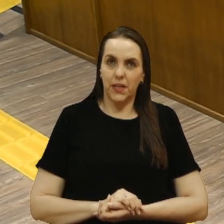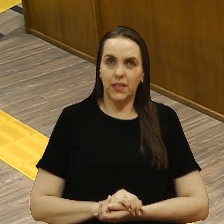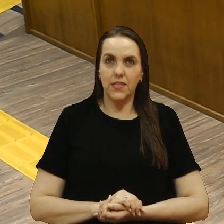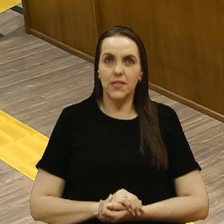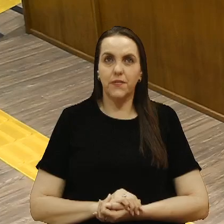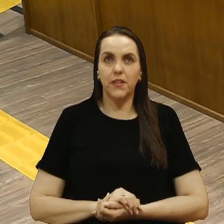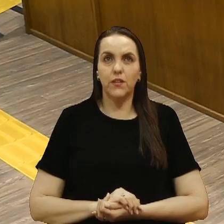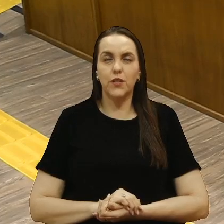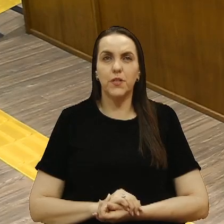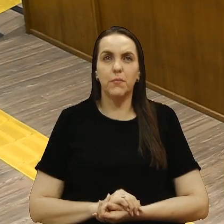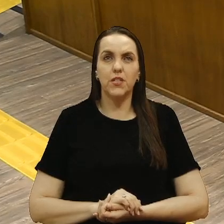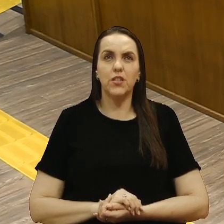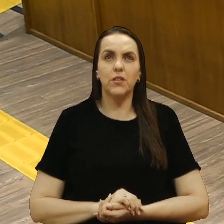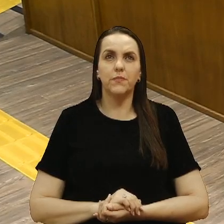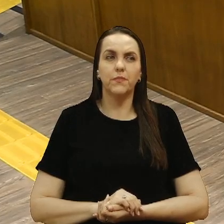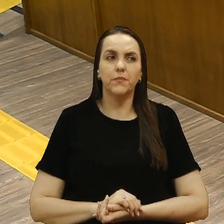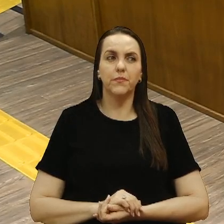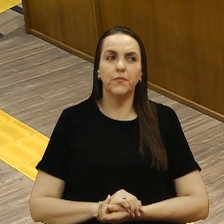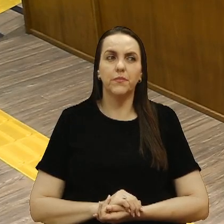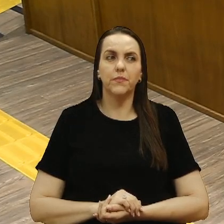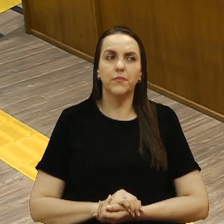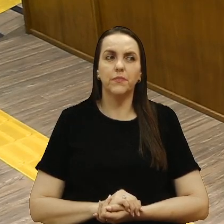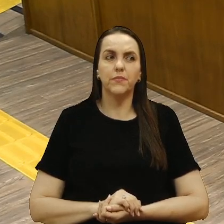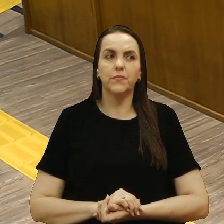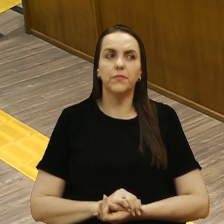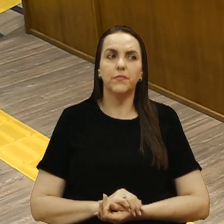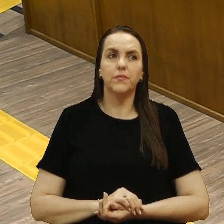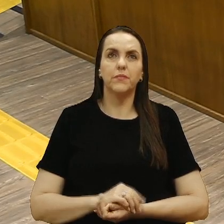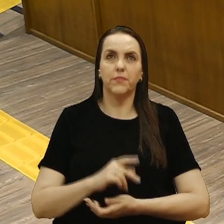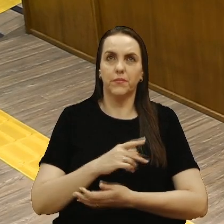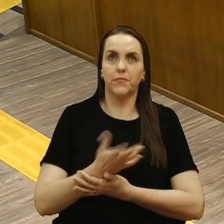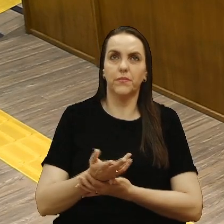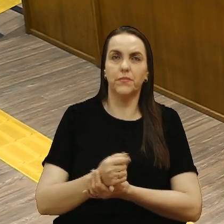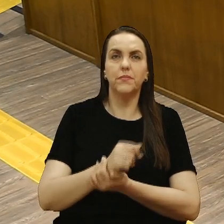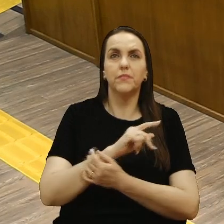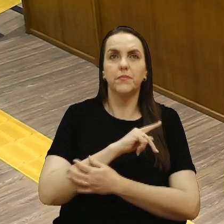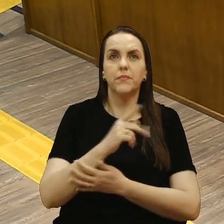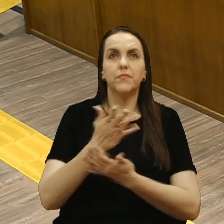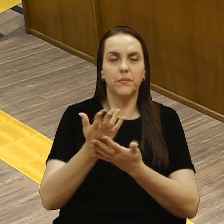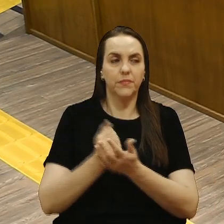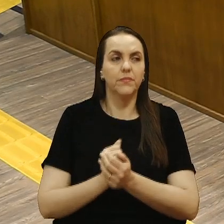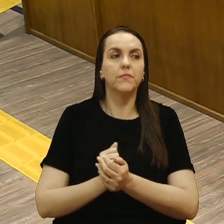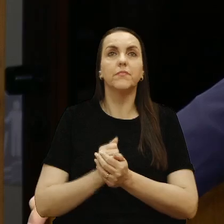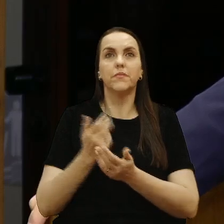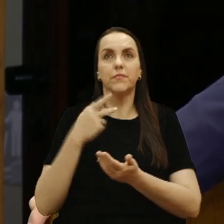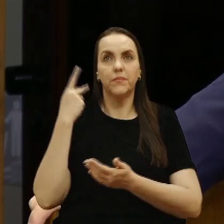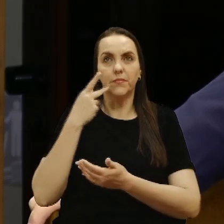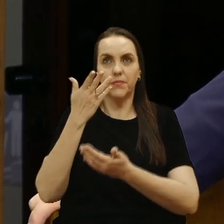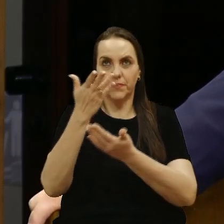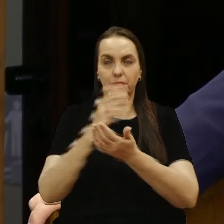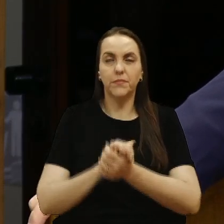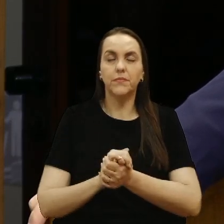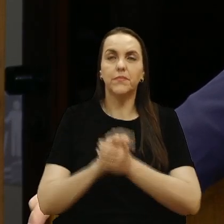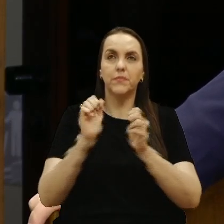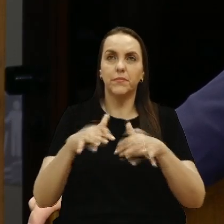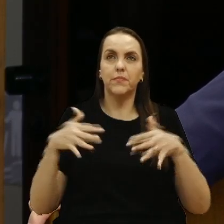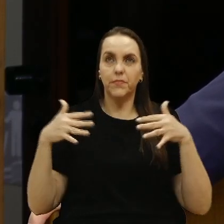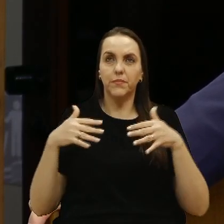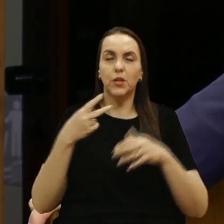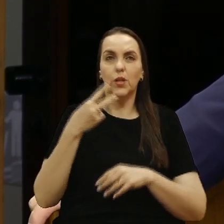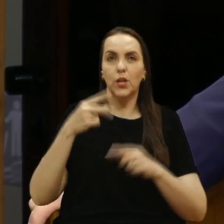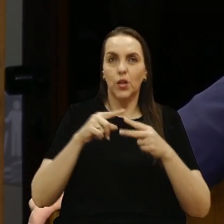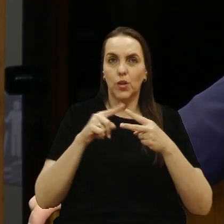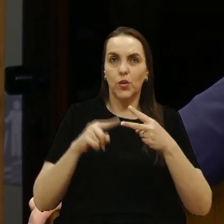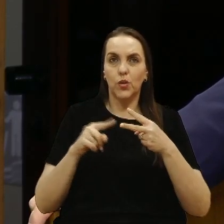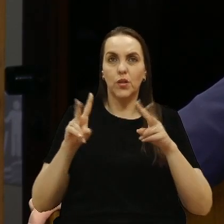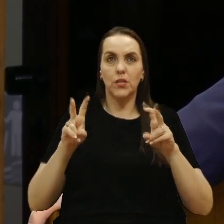Som. Presidente, bom dia novamente, o senhor, os colegas vereadores que estão aqui, que permanecem no plenário. Tenho dois assuntos hoje,